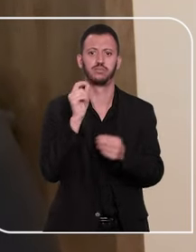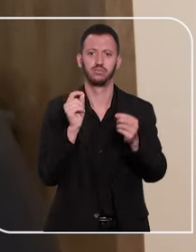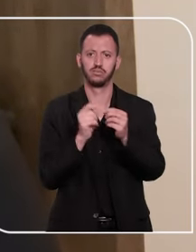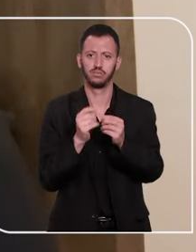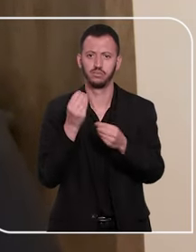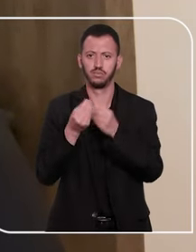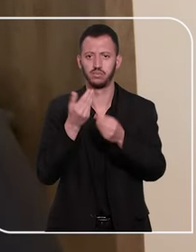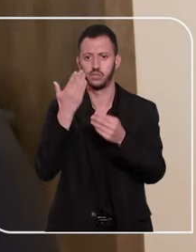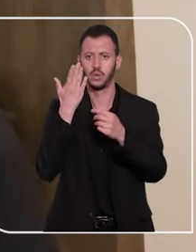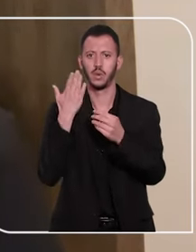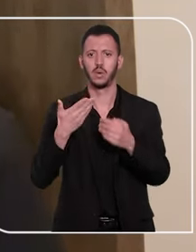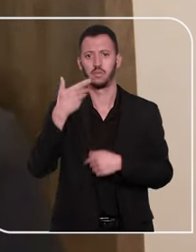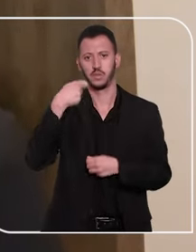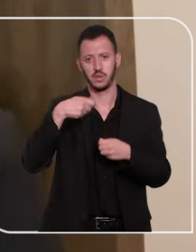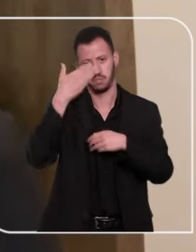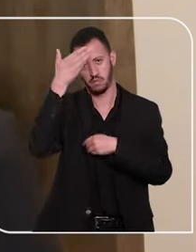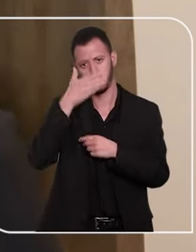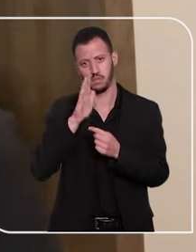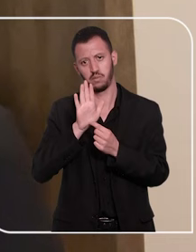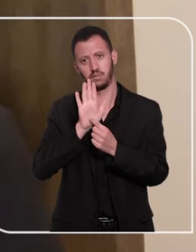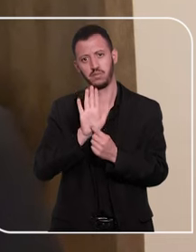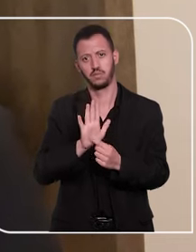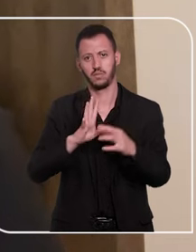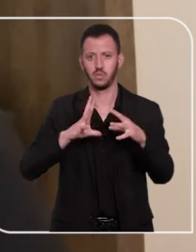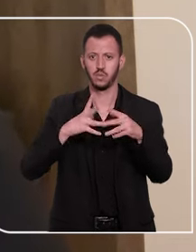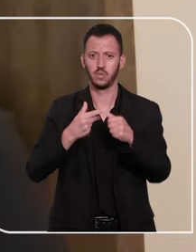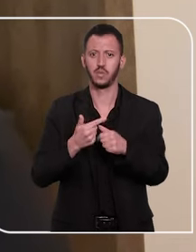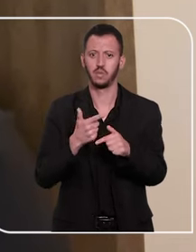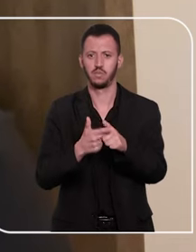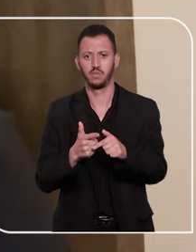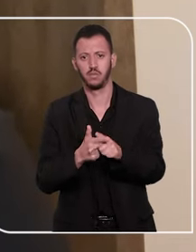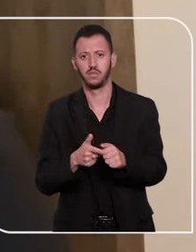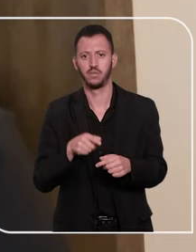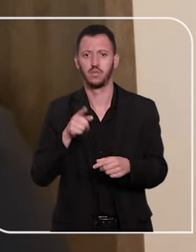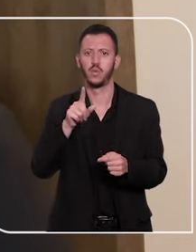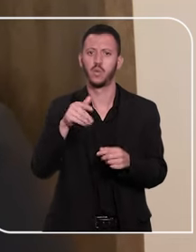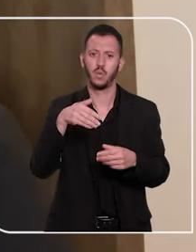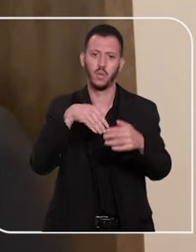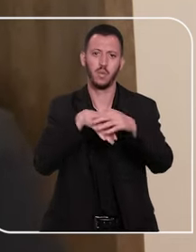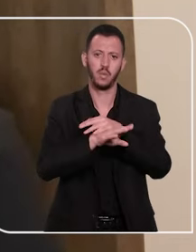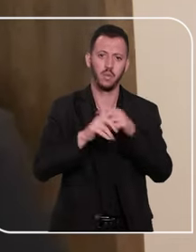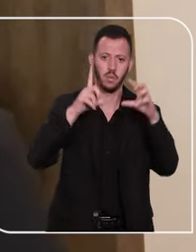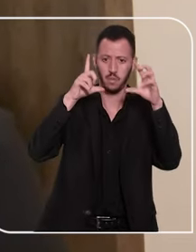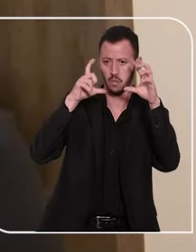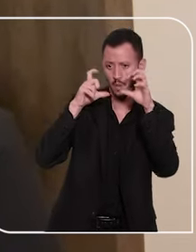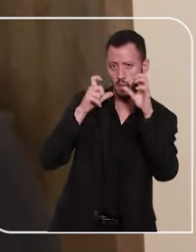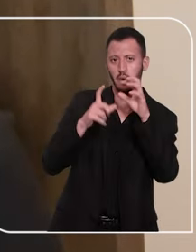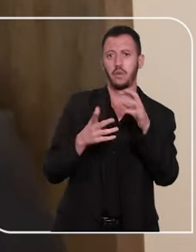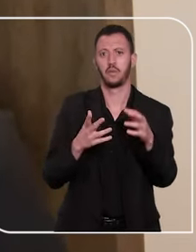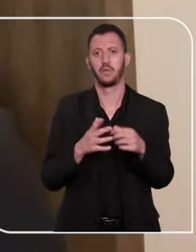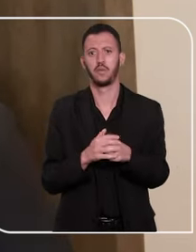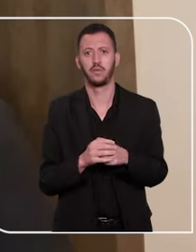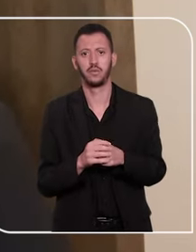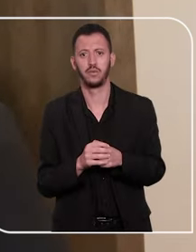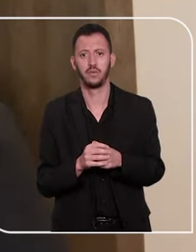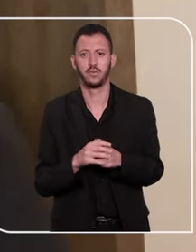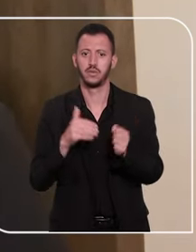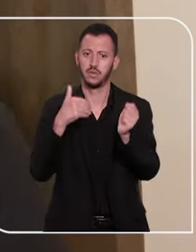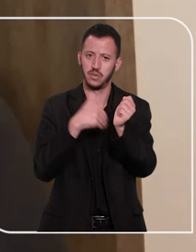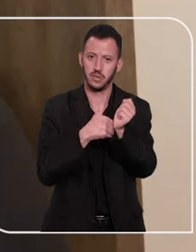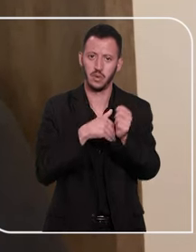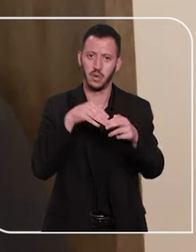que vocês façam comprovação de toda essa situação guarde ou Tire foto